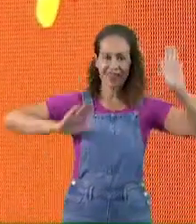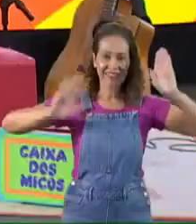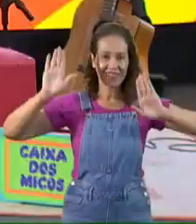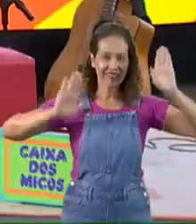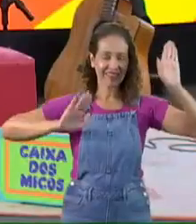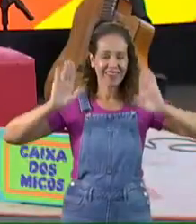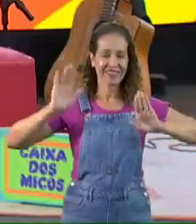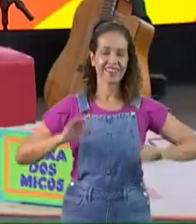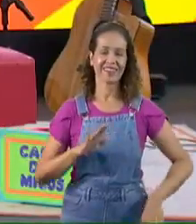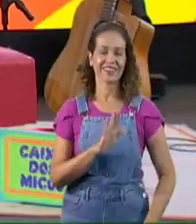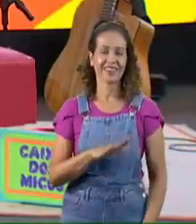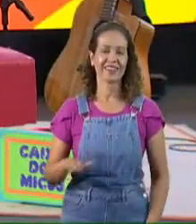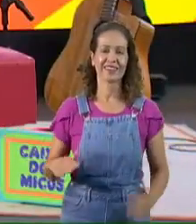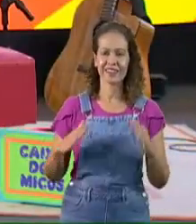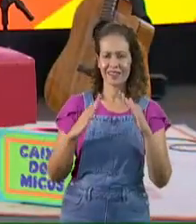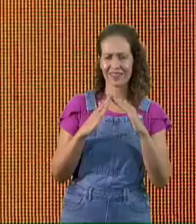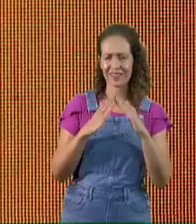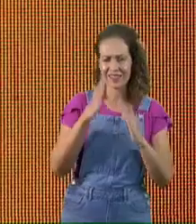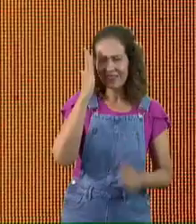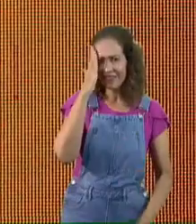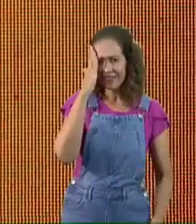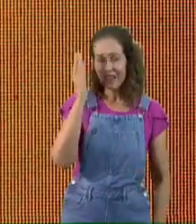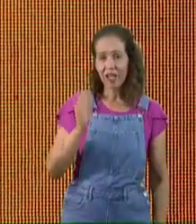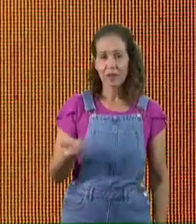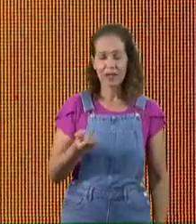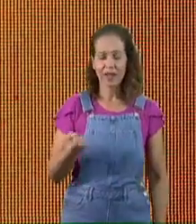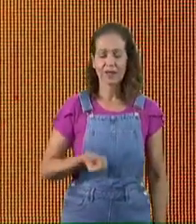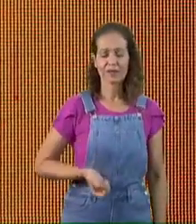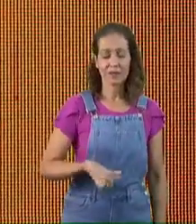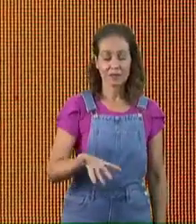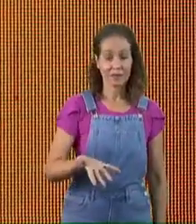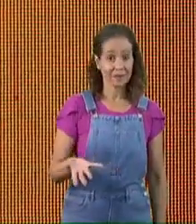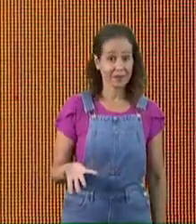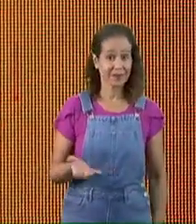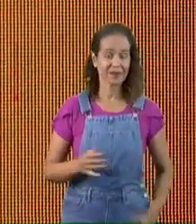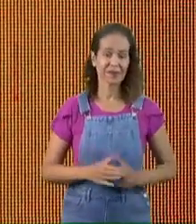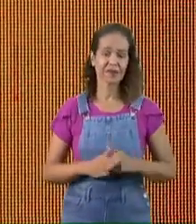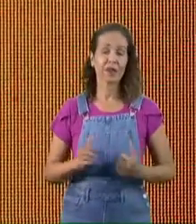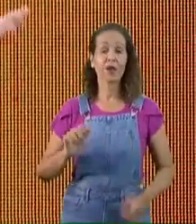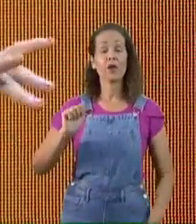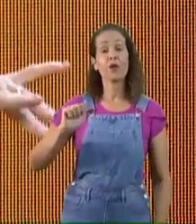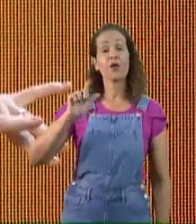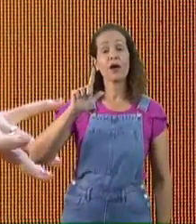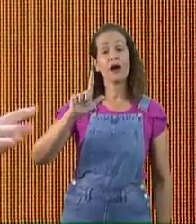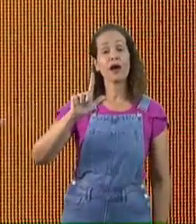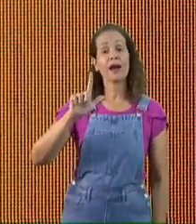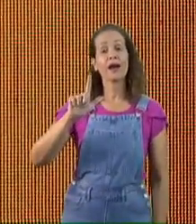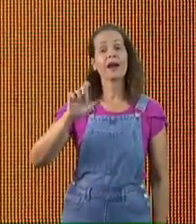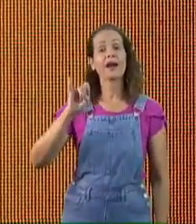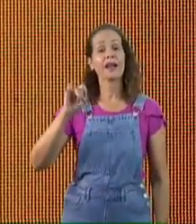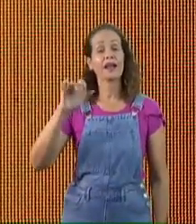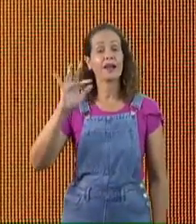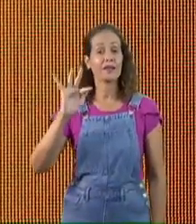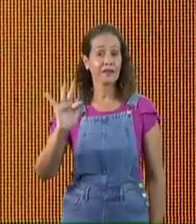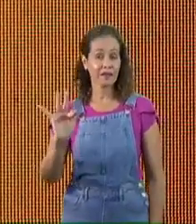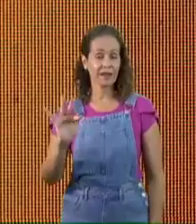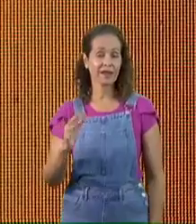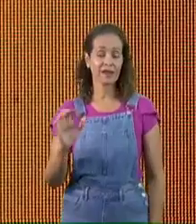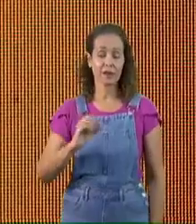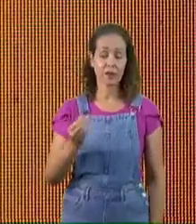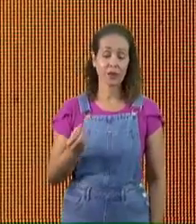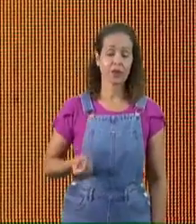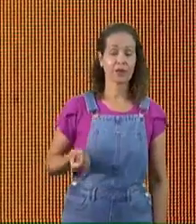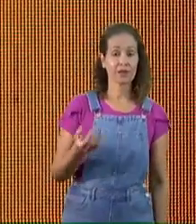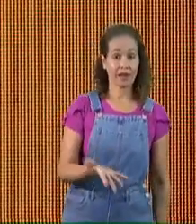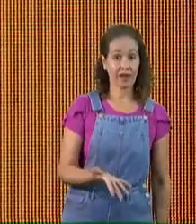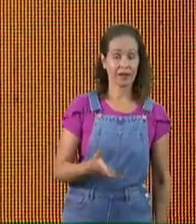a mão. As crianças de casa sabem jogar dado? Então, o Aleph vai jogar o dado, e aí ele vai ter que,